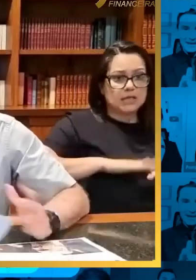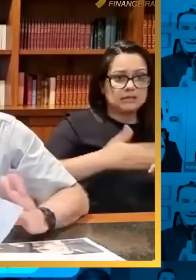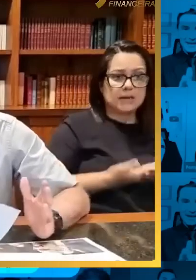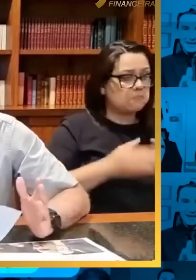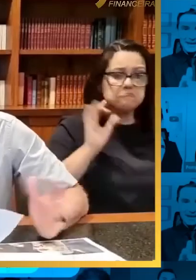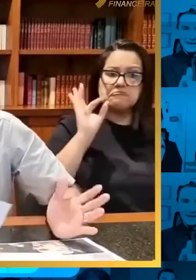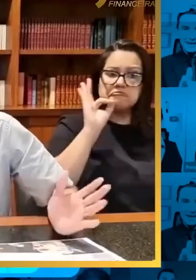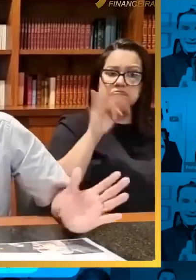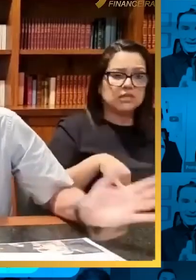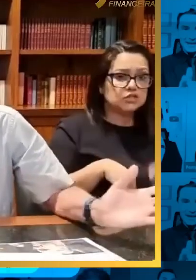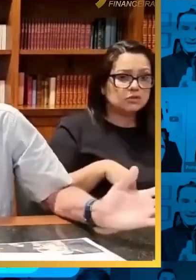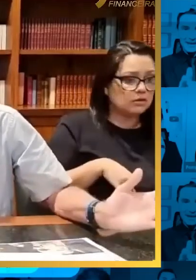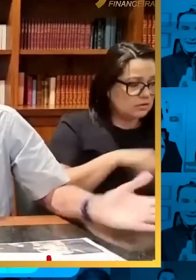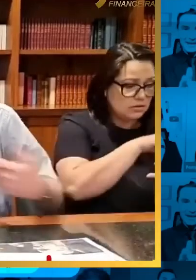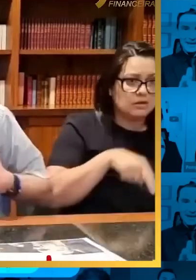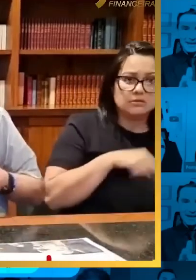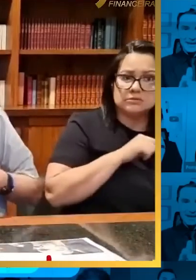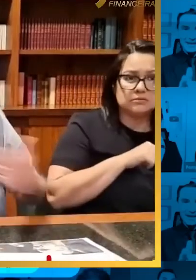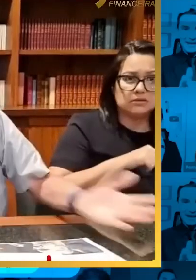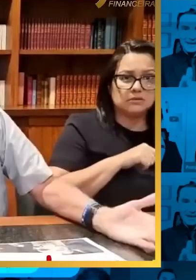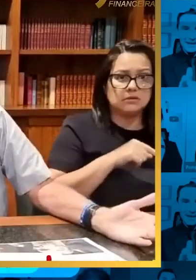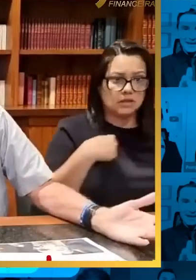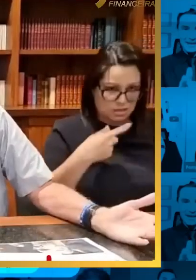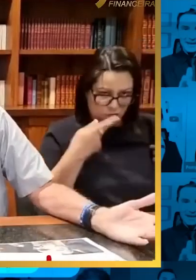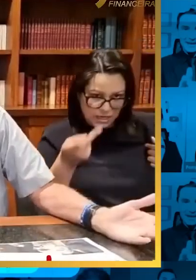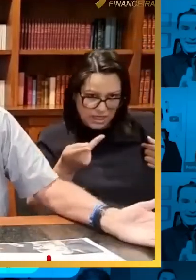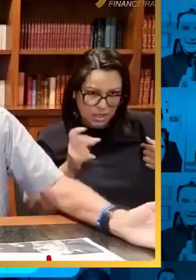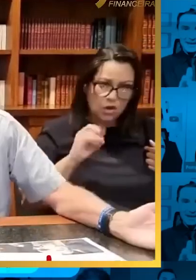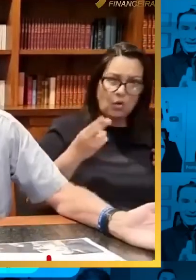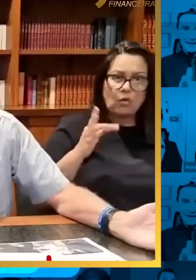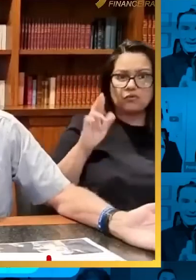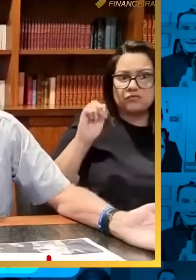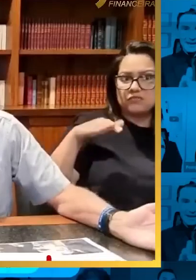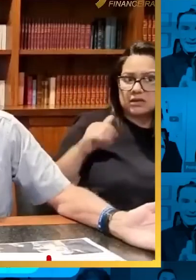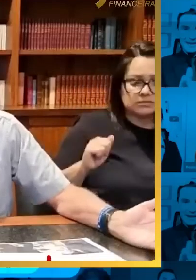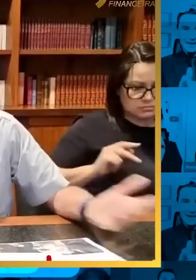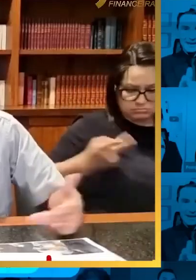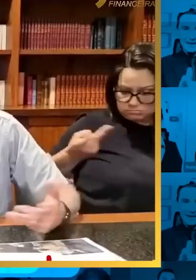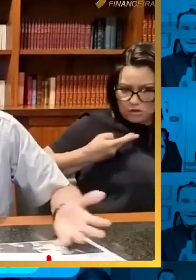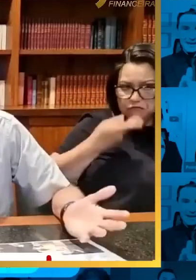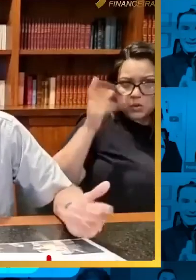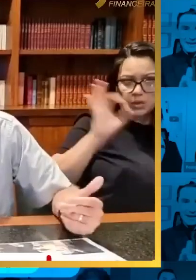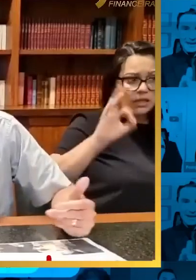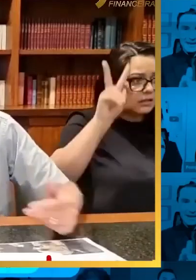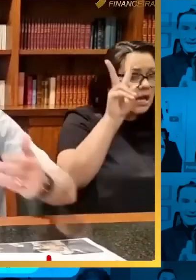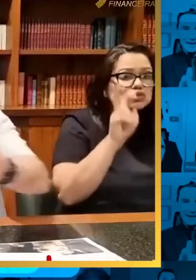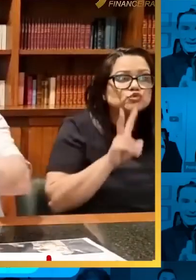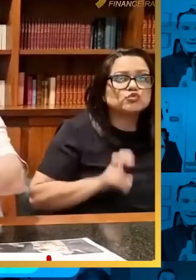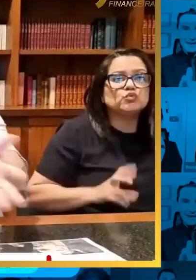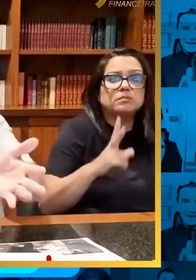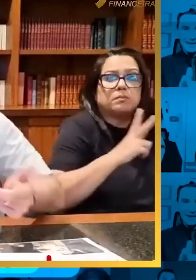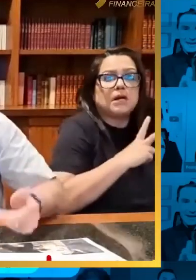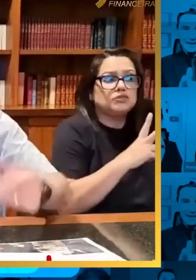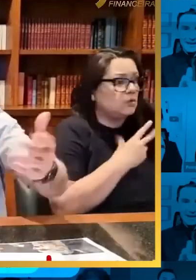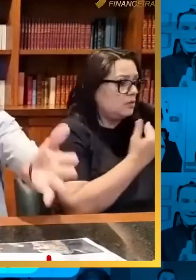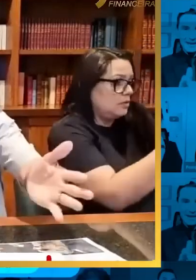final, que tratamos ali. Ninguém falou, ou fala eu, ou fala o França. Nós não falamos nada. Coisas reservadas. Né? E do lado